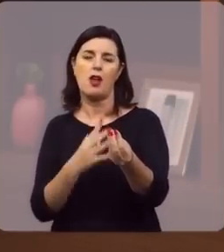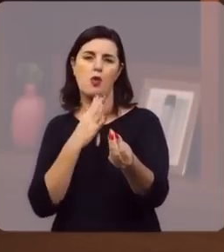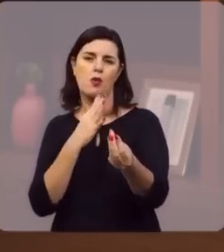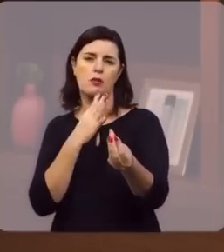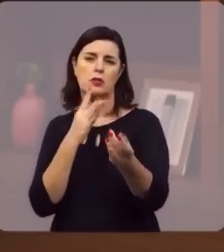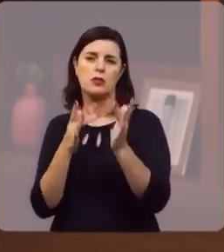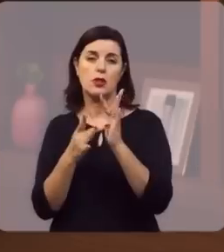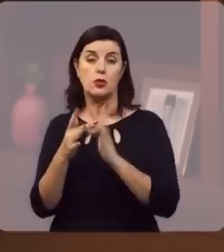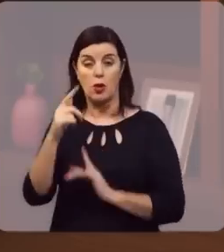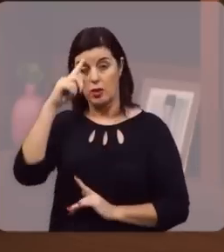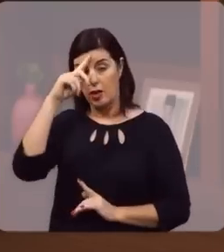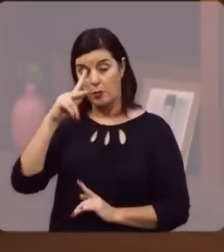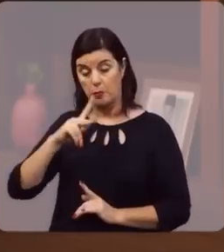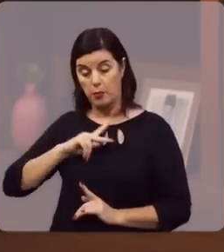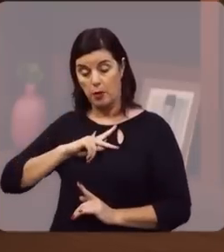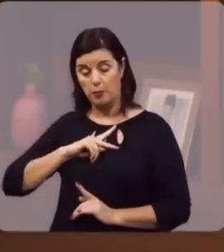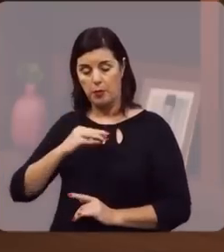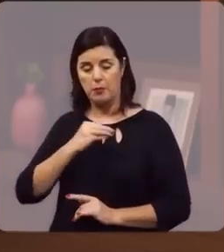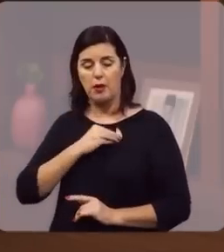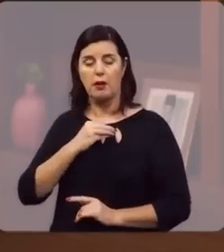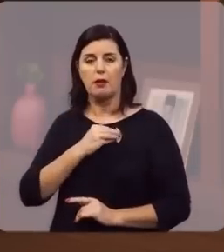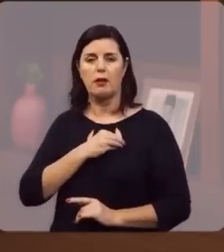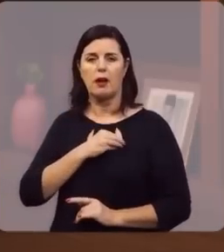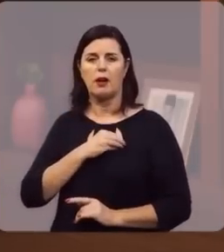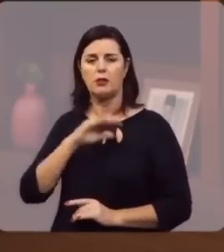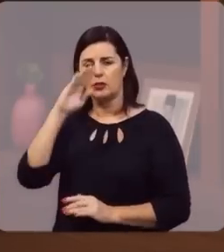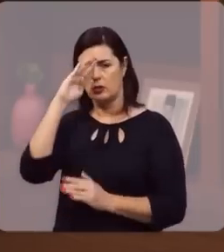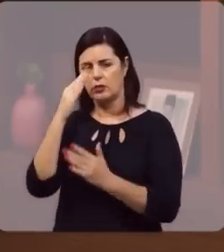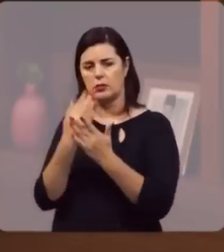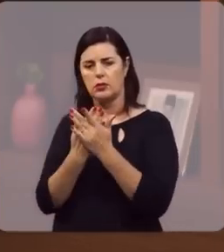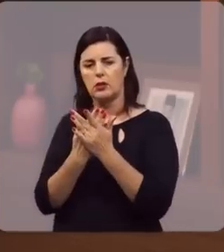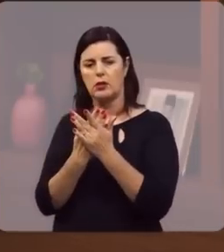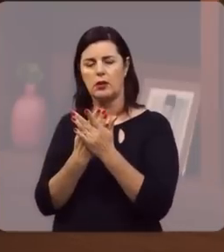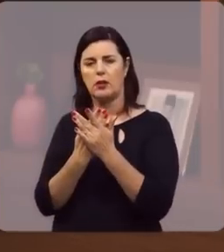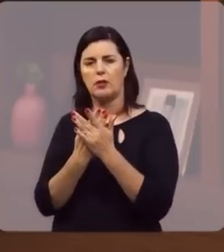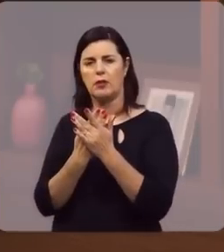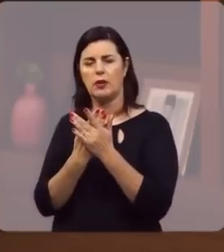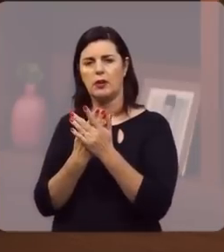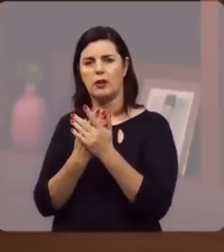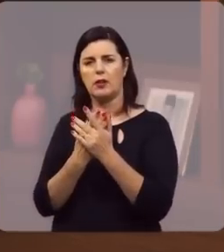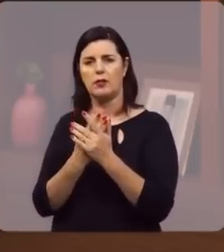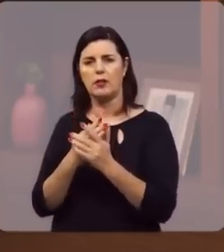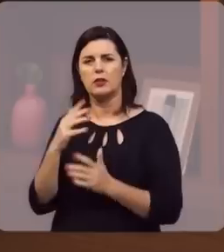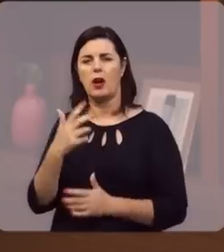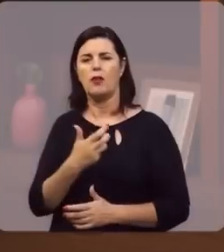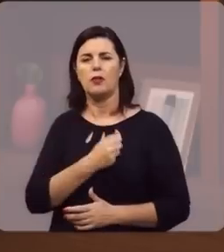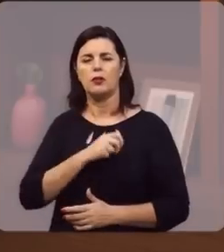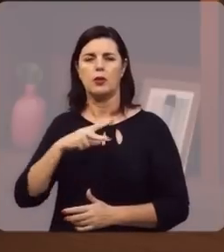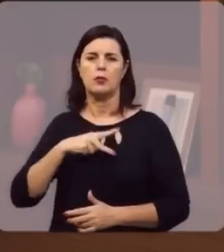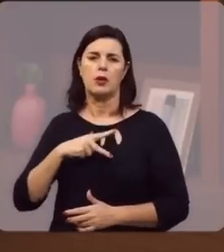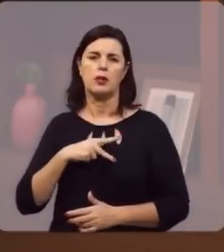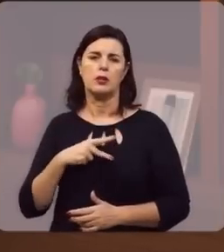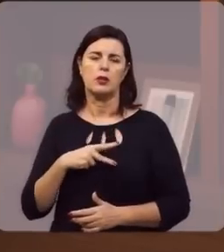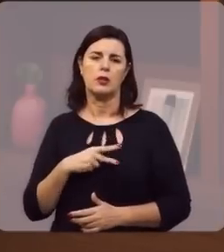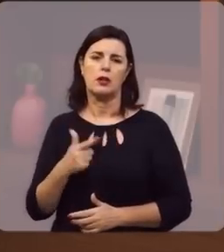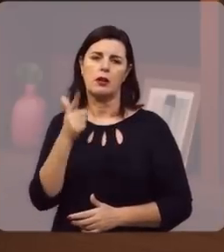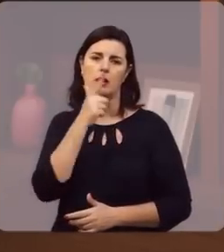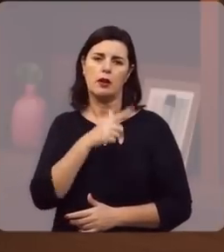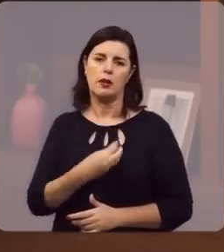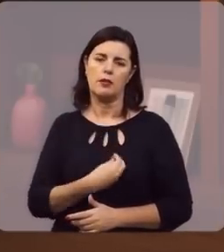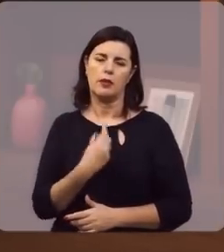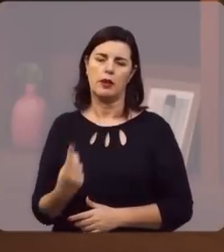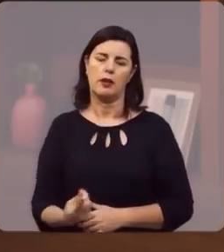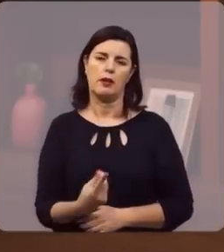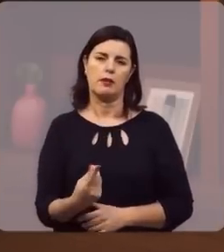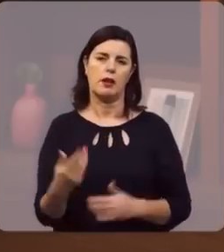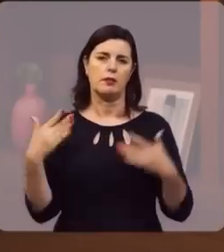agora você reconhecer-se pecador e confiar nele como seu Salvador pessoal você tem nele agora mesmo a Vida